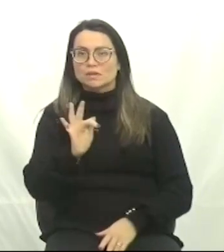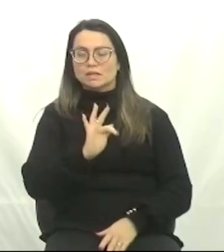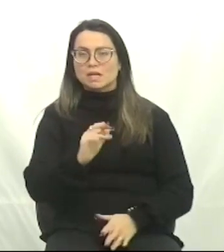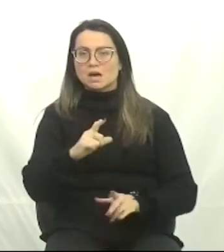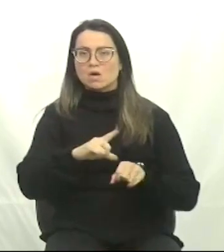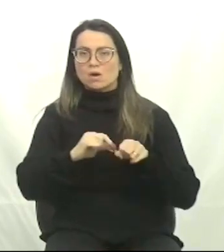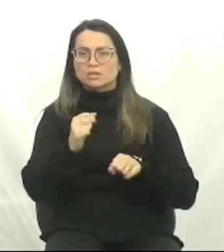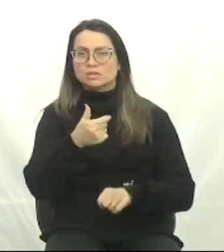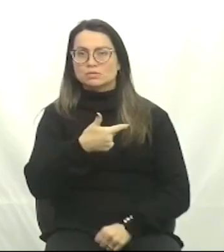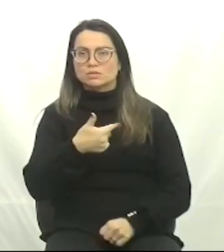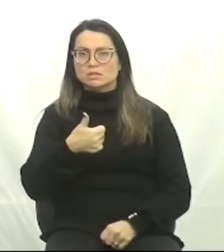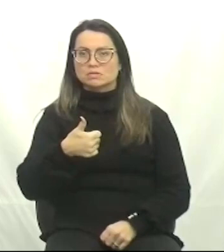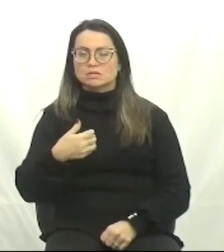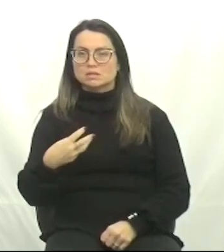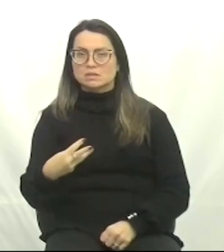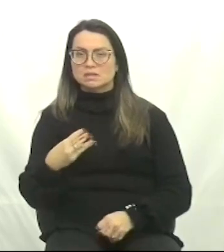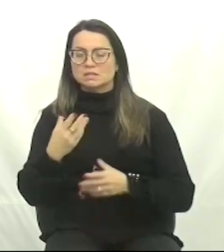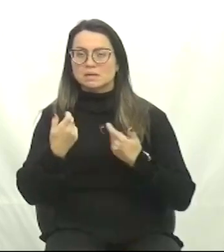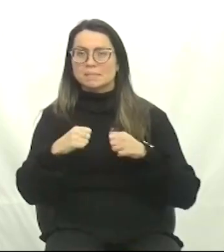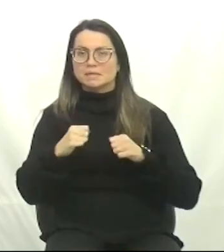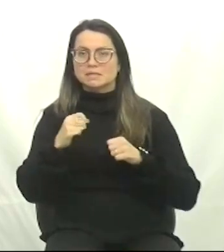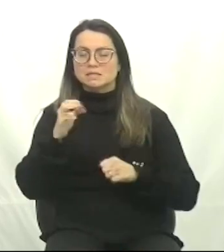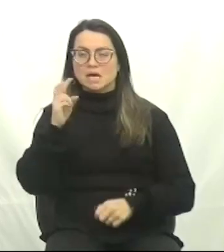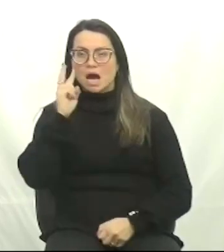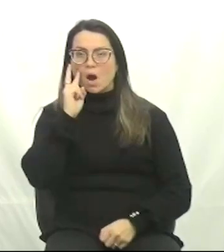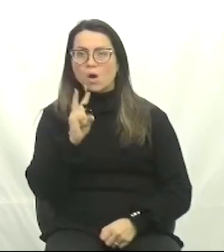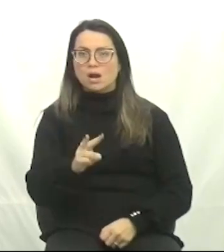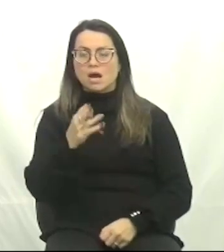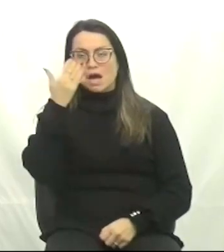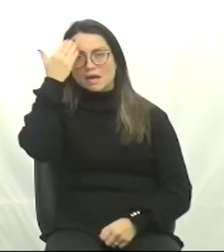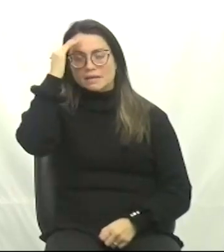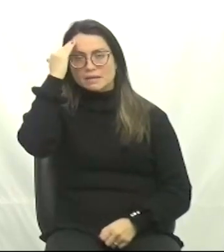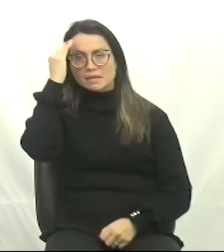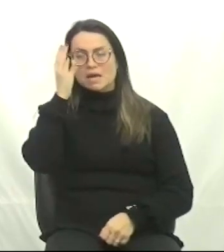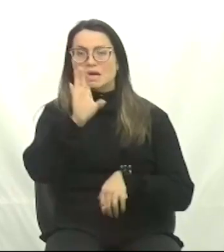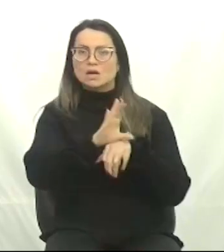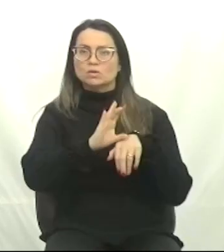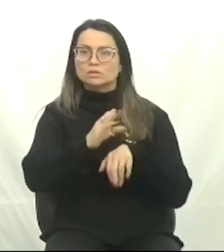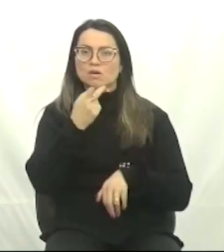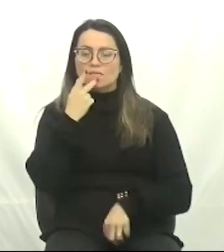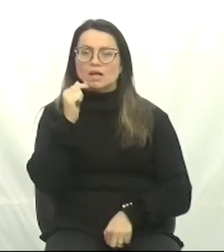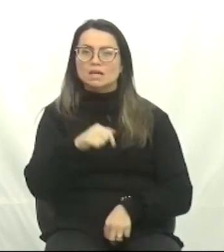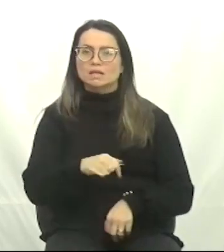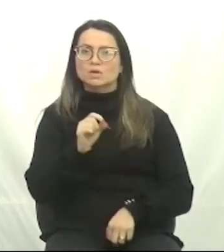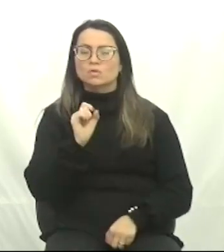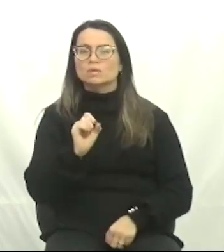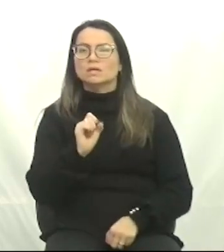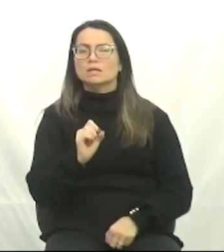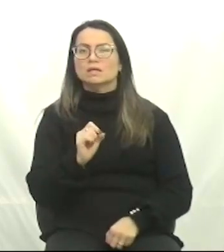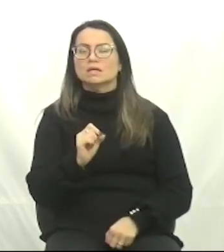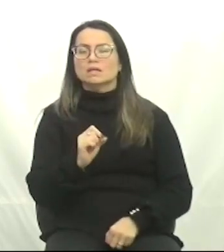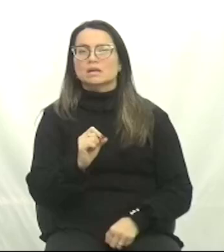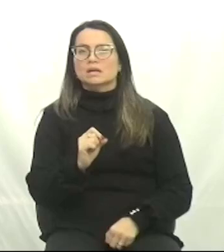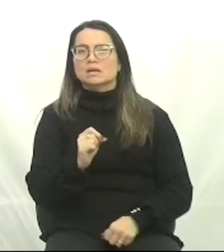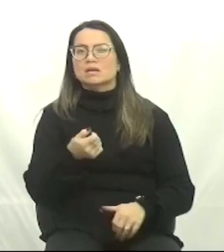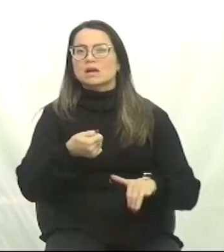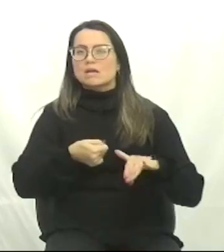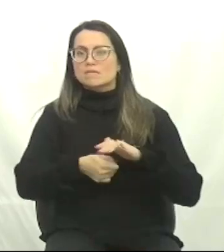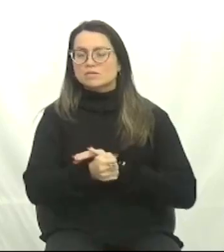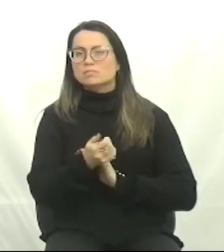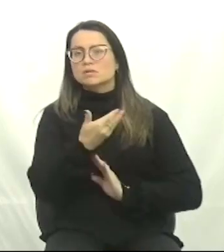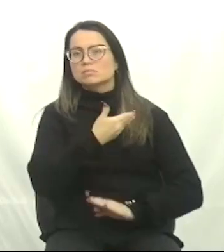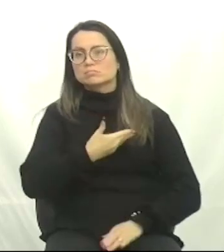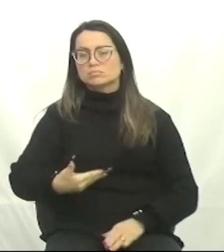deve-se observar que nossa Carta Magna direciona expressamente recurso público a instituições públicas ou